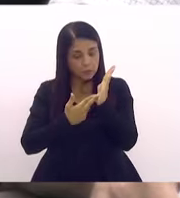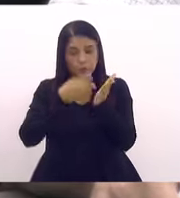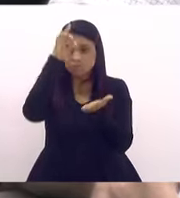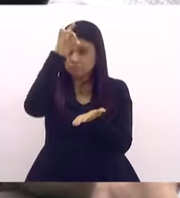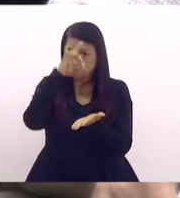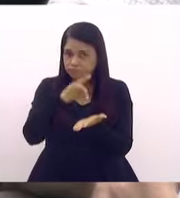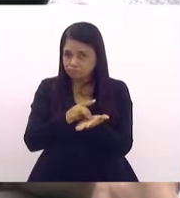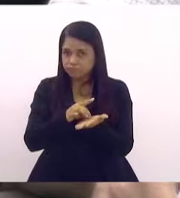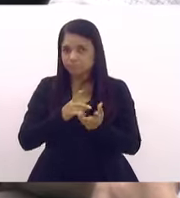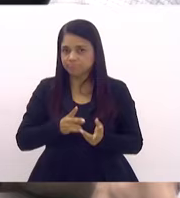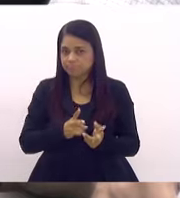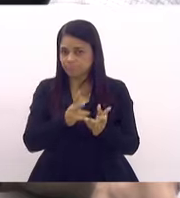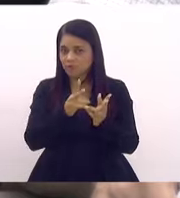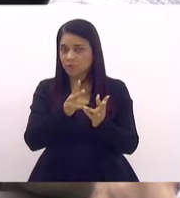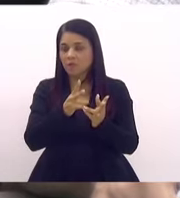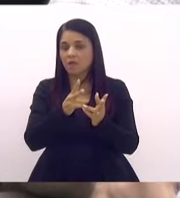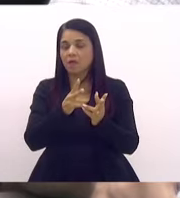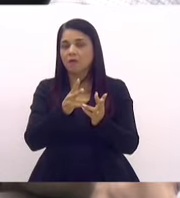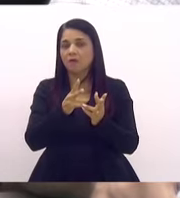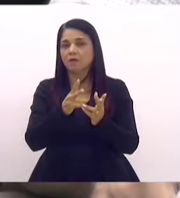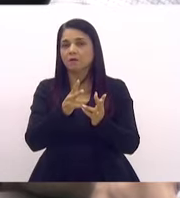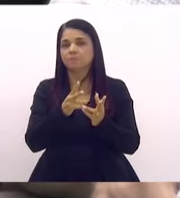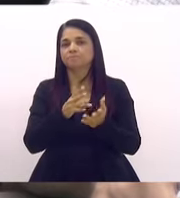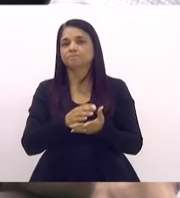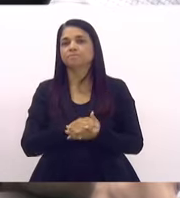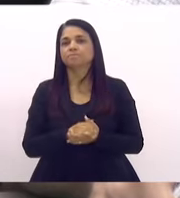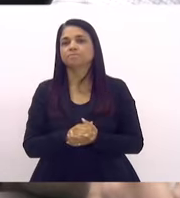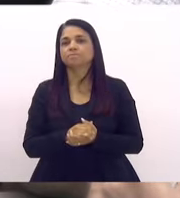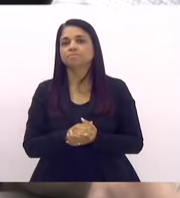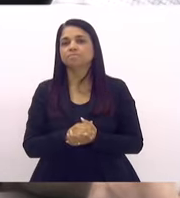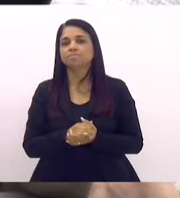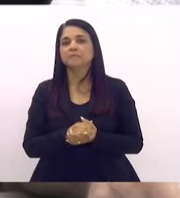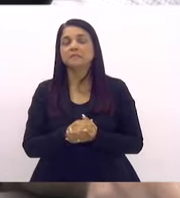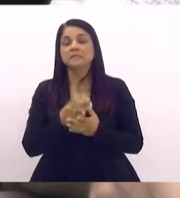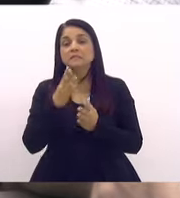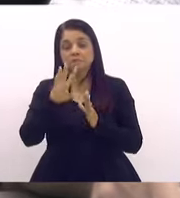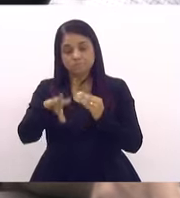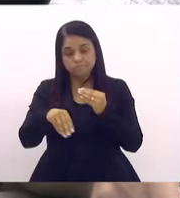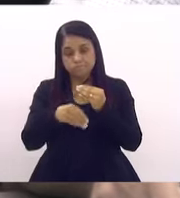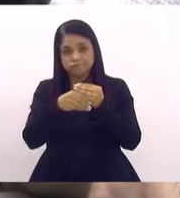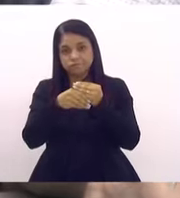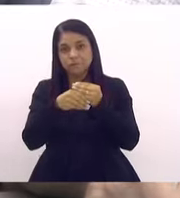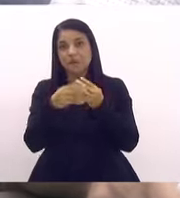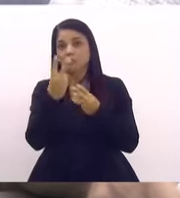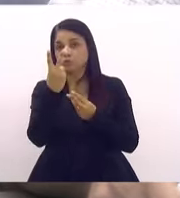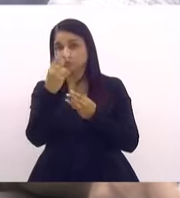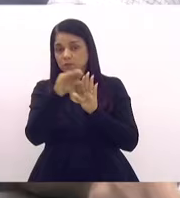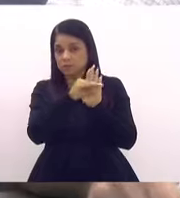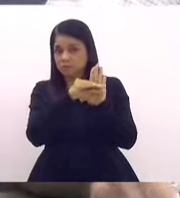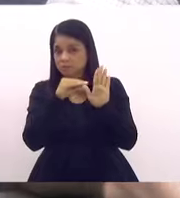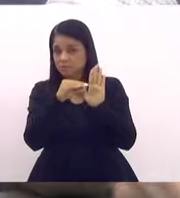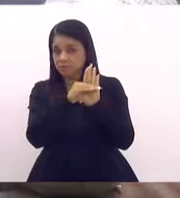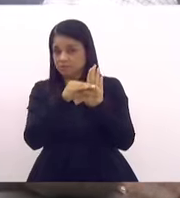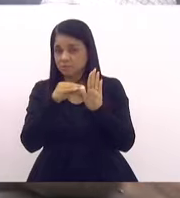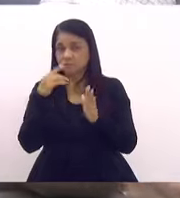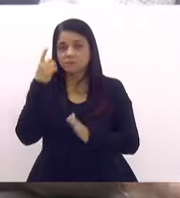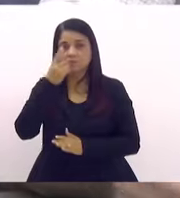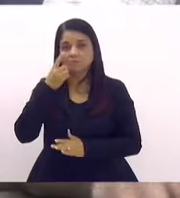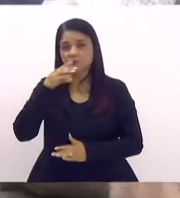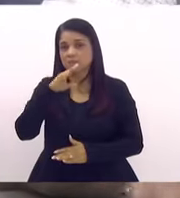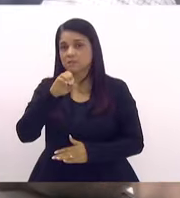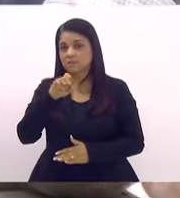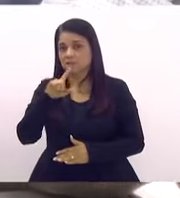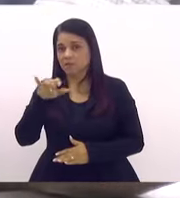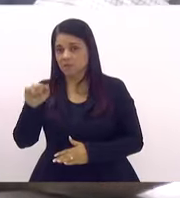original tal como ele está e acatar as duas emendas da deputada Célia